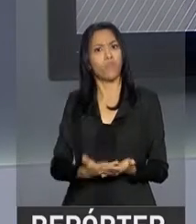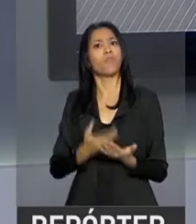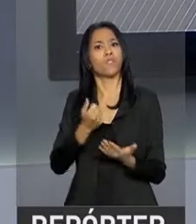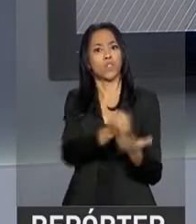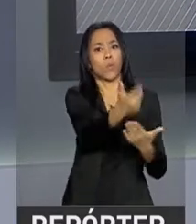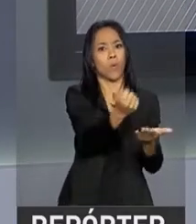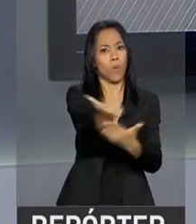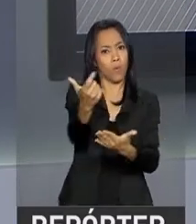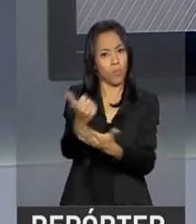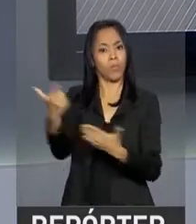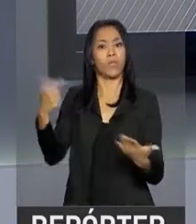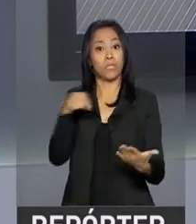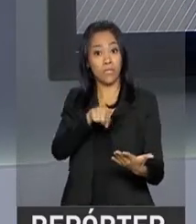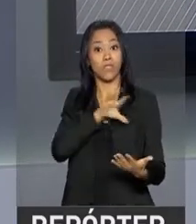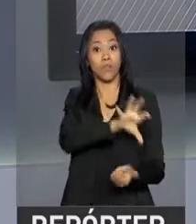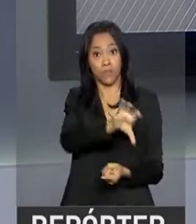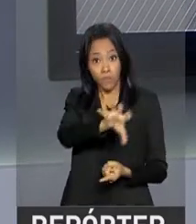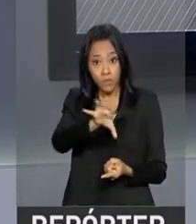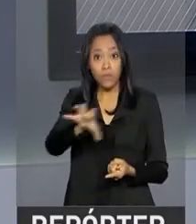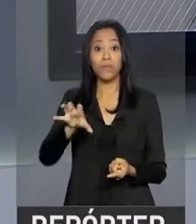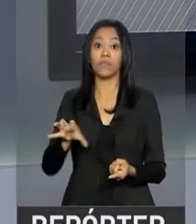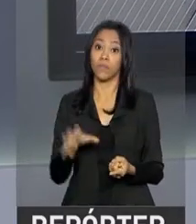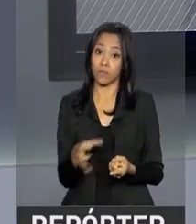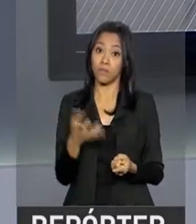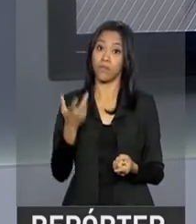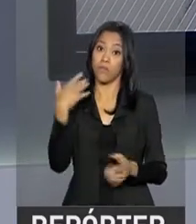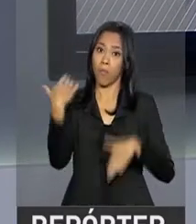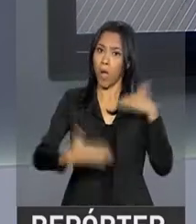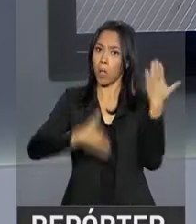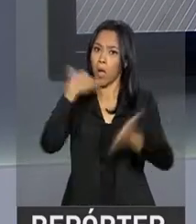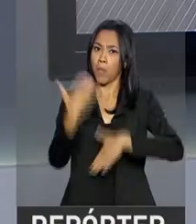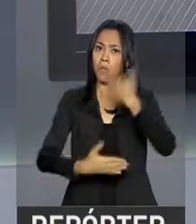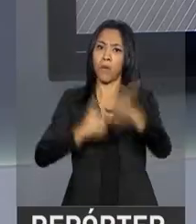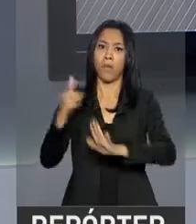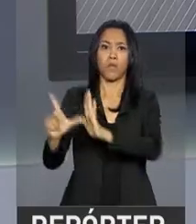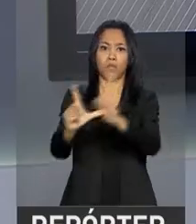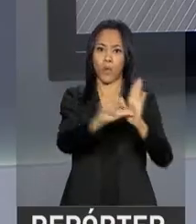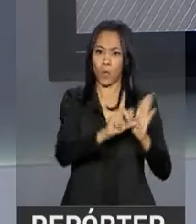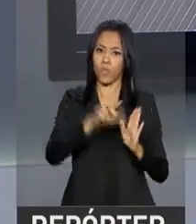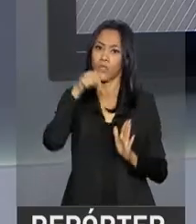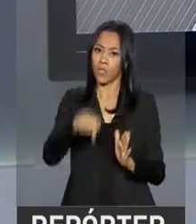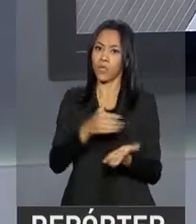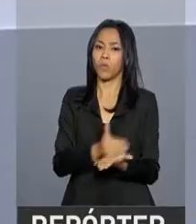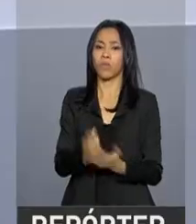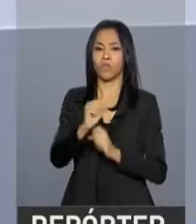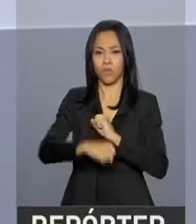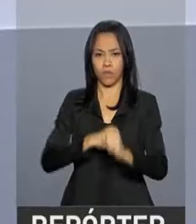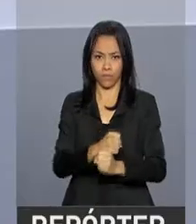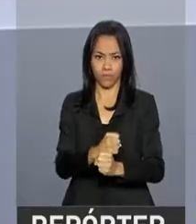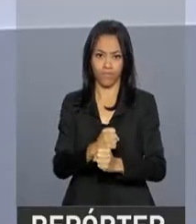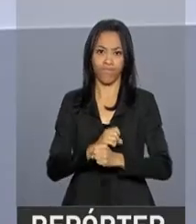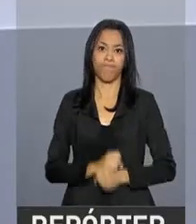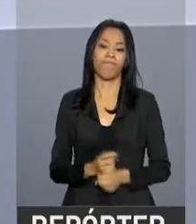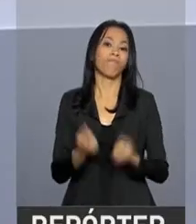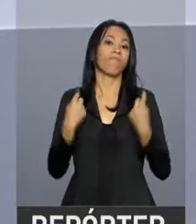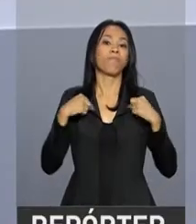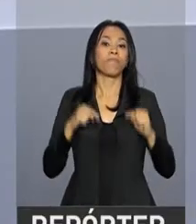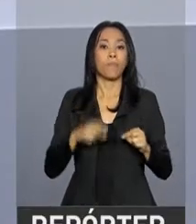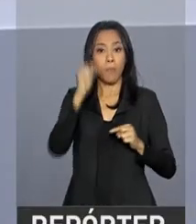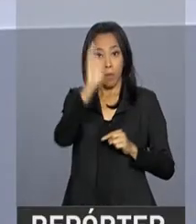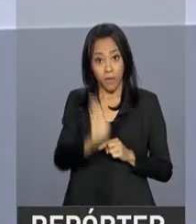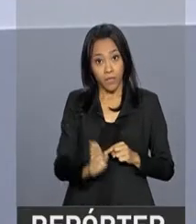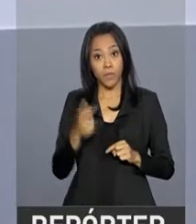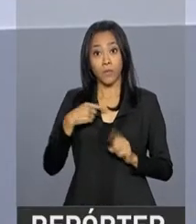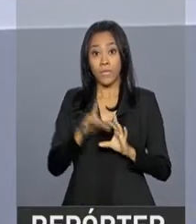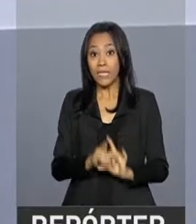estão impactando favoravelmente a atividade varejista neste início de ano o brasil está